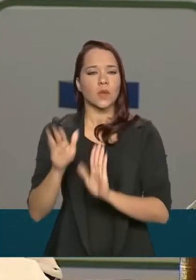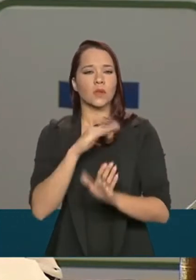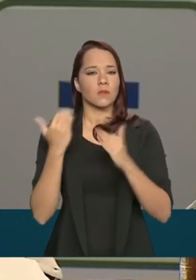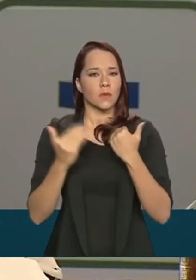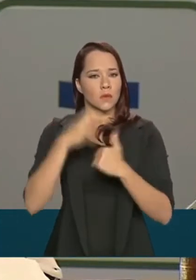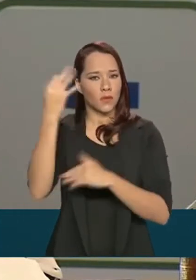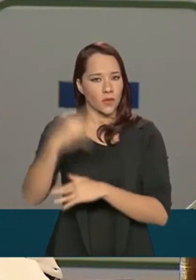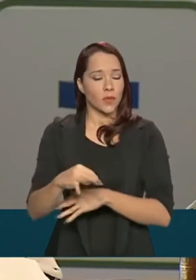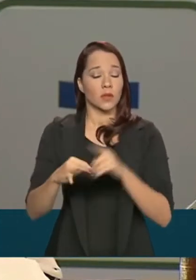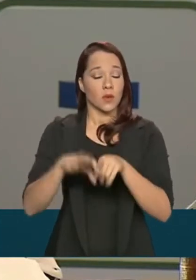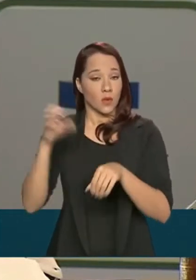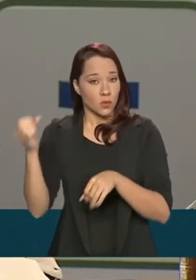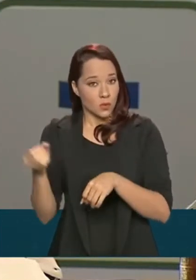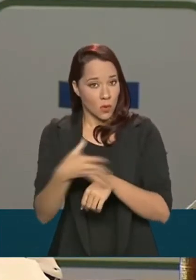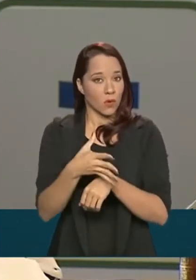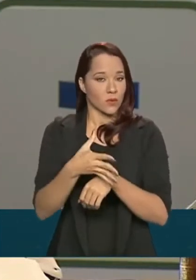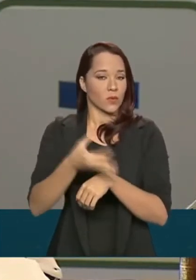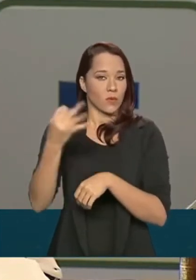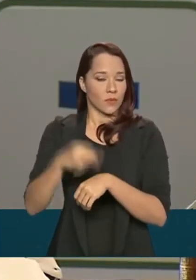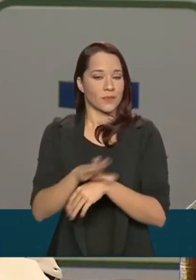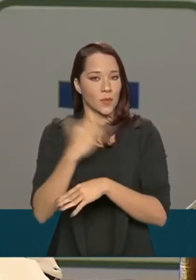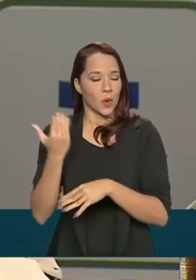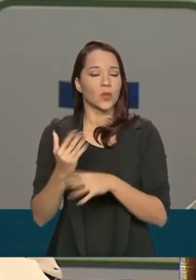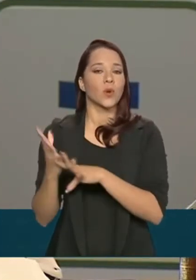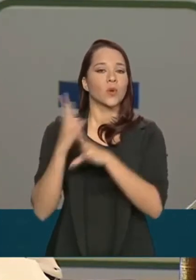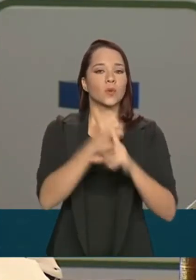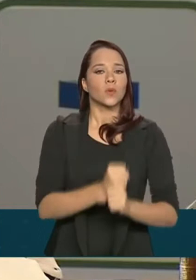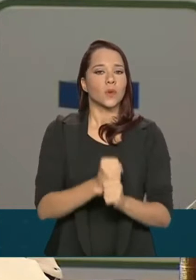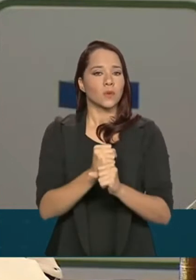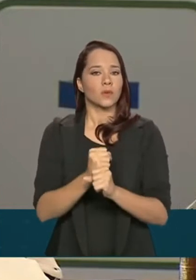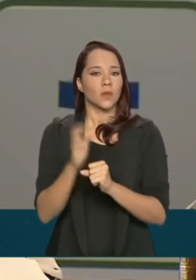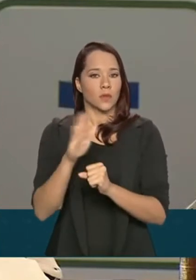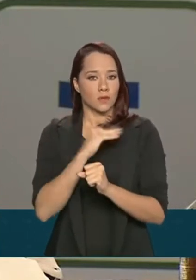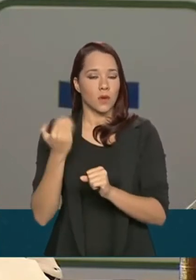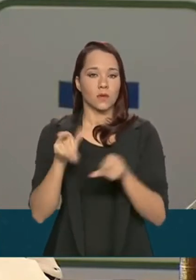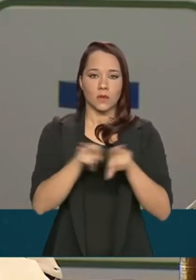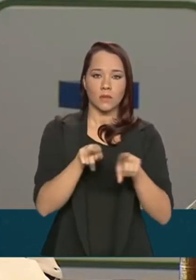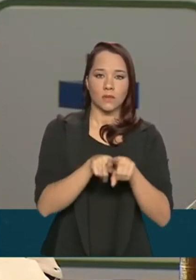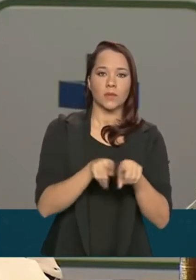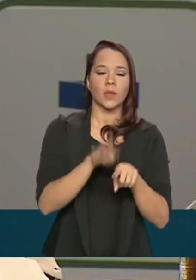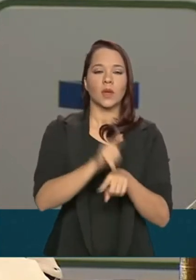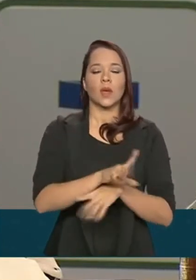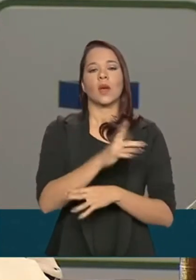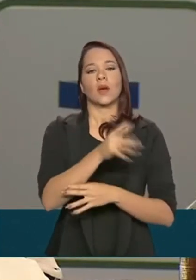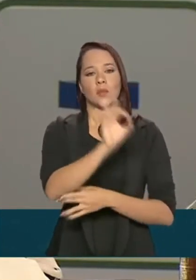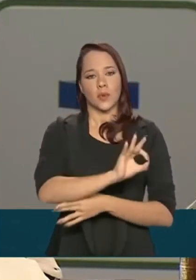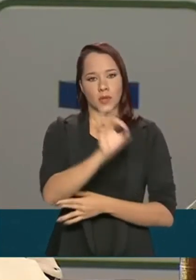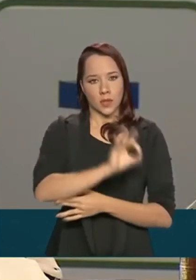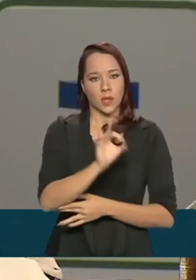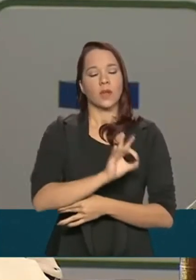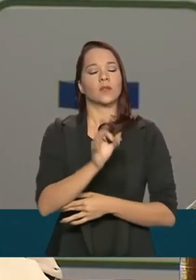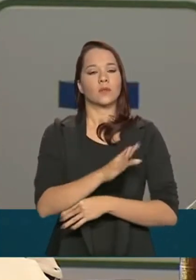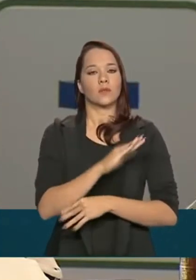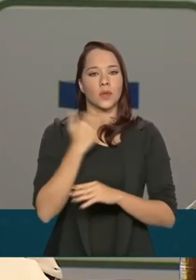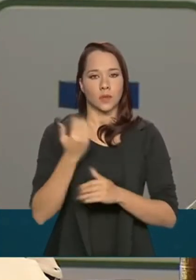confirmados, tanto os novos casos, o total de óbitos e a taxa de